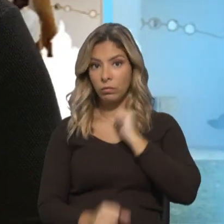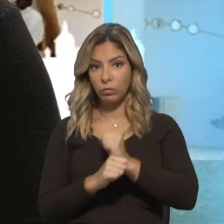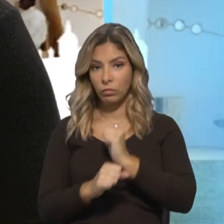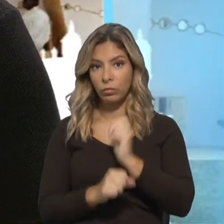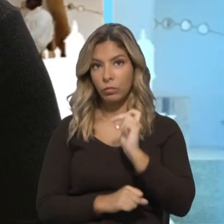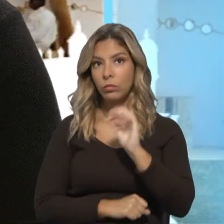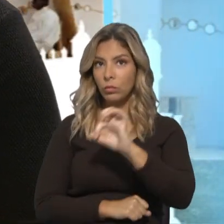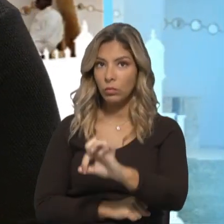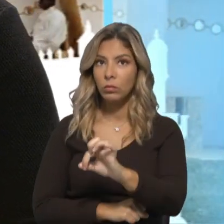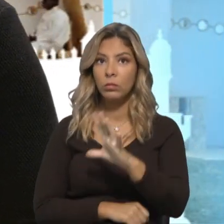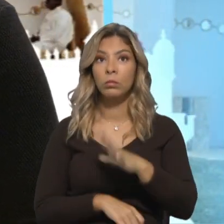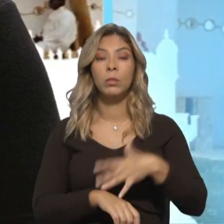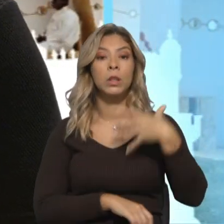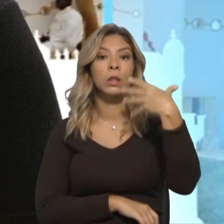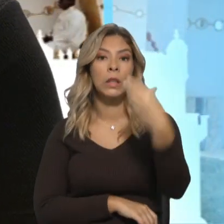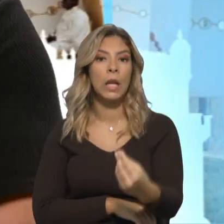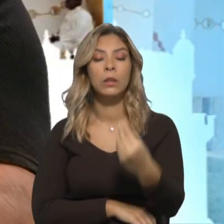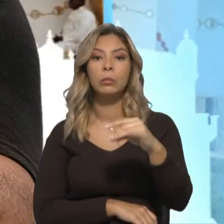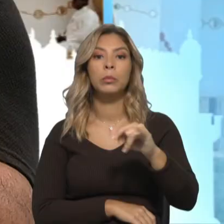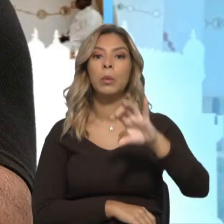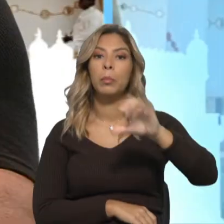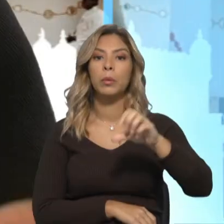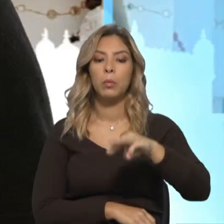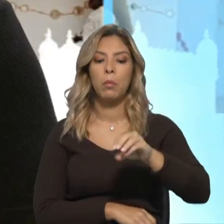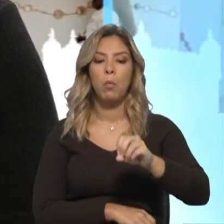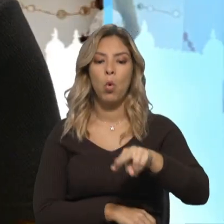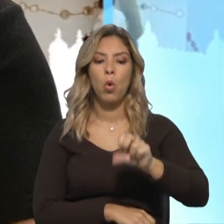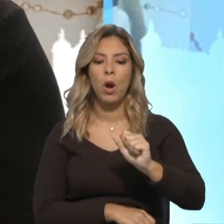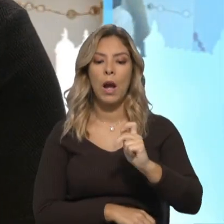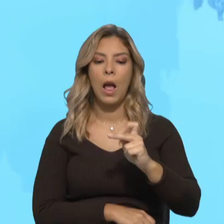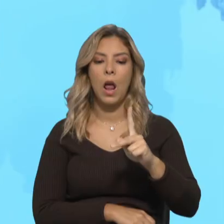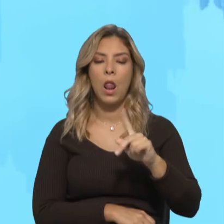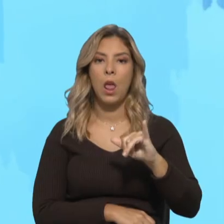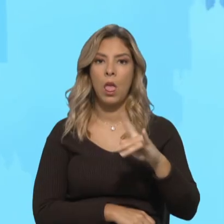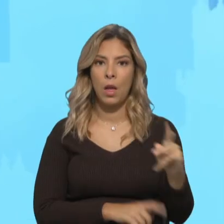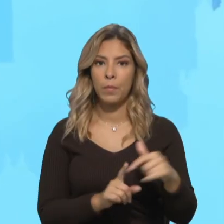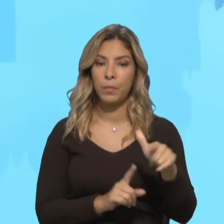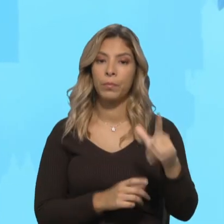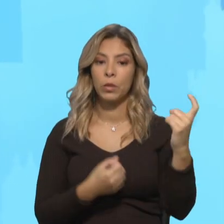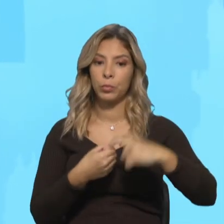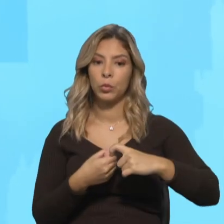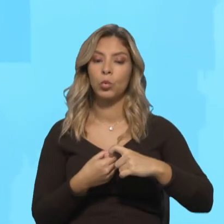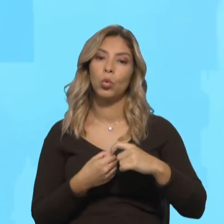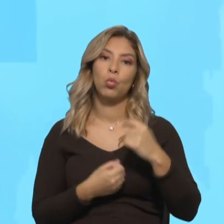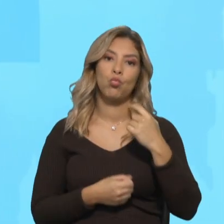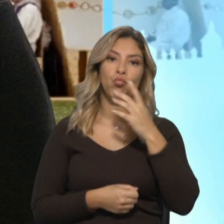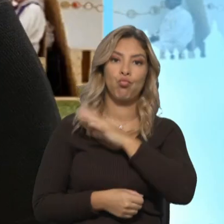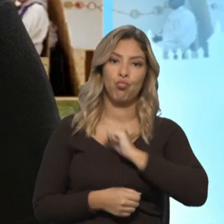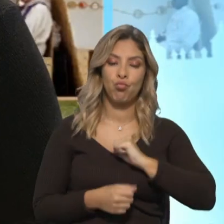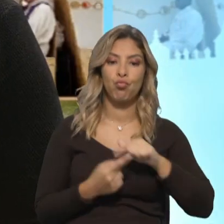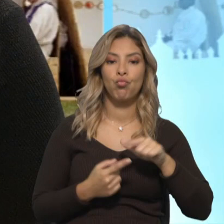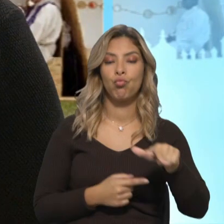anos. Mais tarde veio a Mongólia, que tem agora o prefeito apostólico, que é nosso missionário, o Dom Giorgio Marengo, o cardeal mais